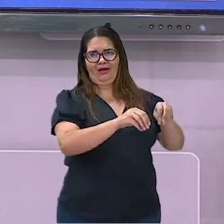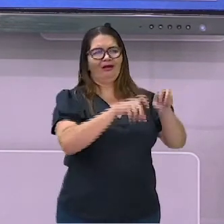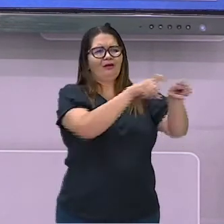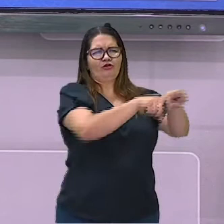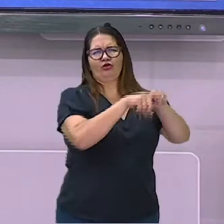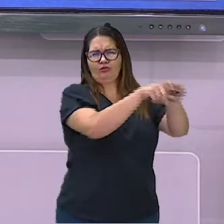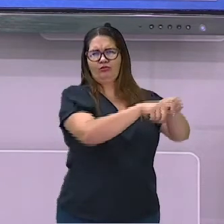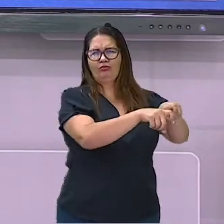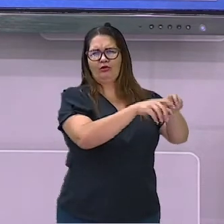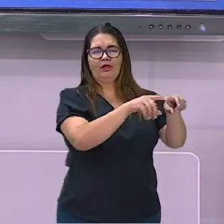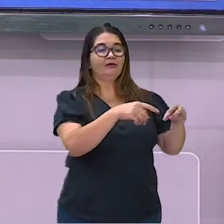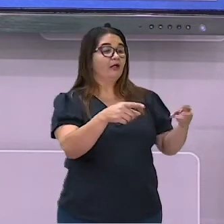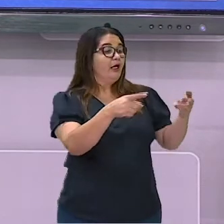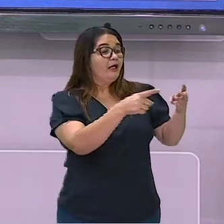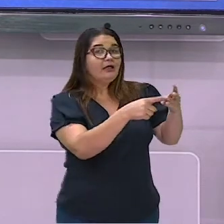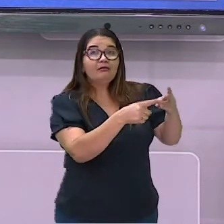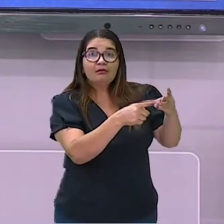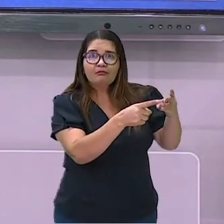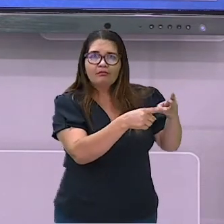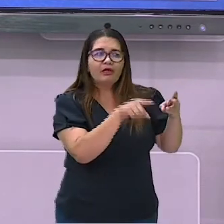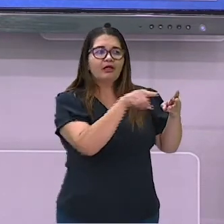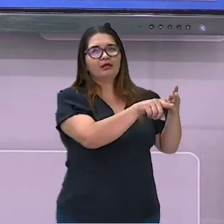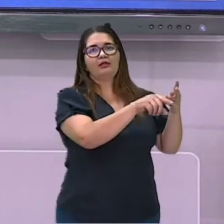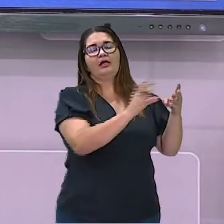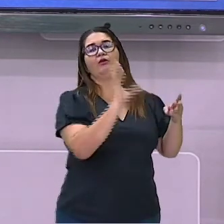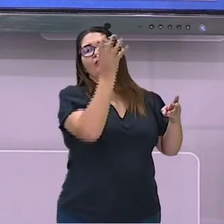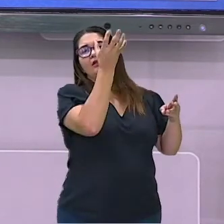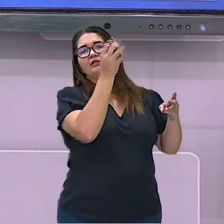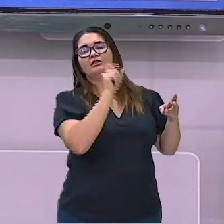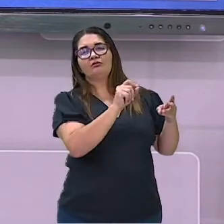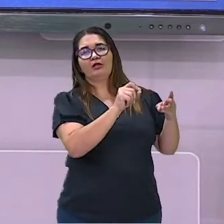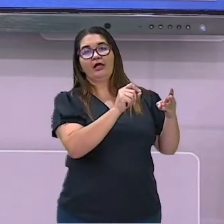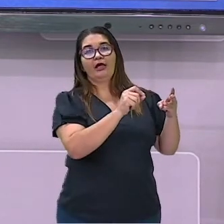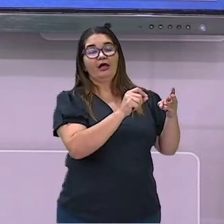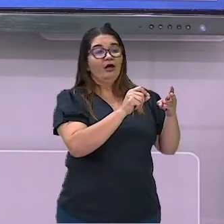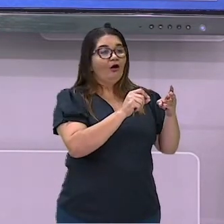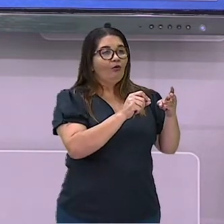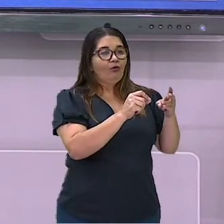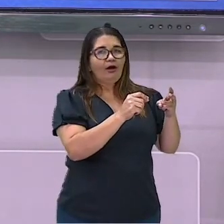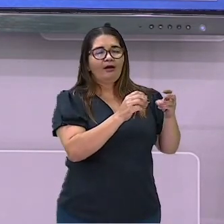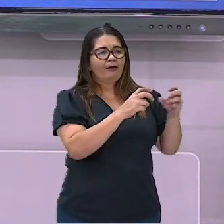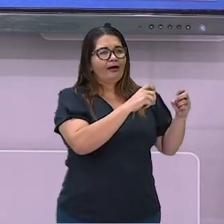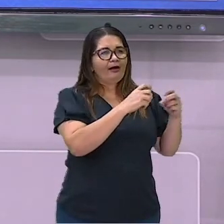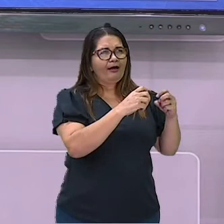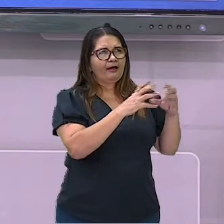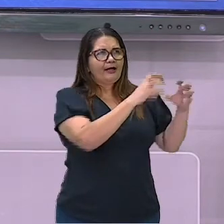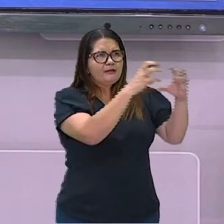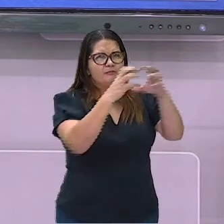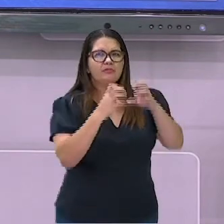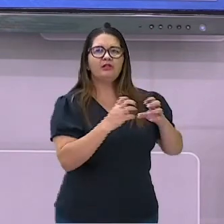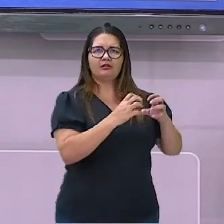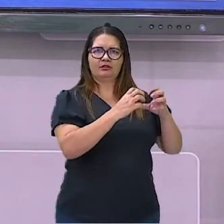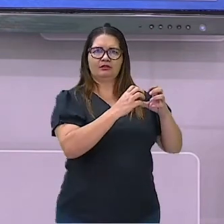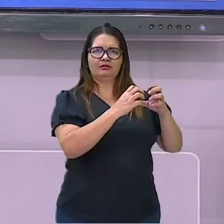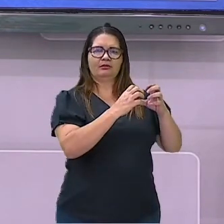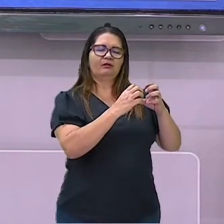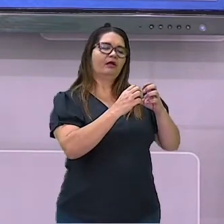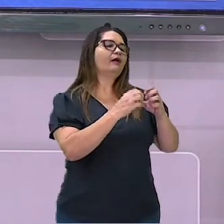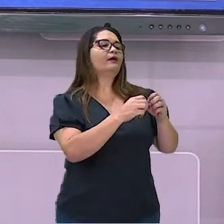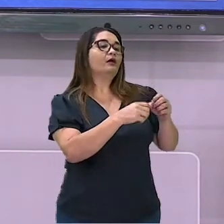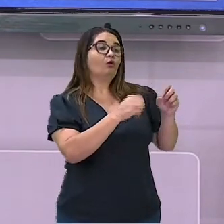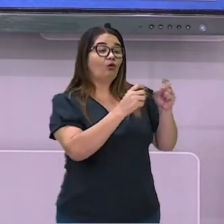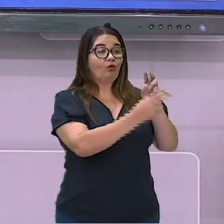portugueses, e as exceções foram as capitanias de Pernambuco e São